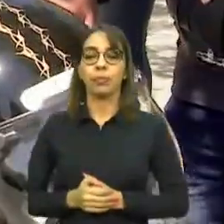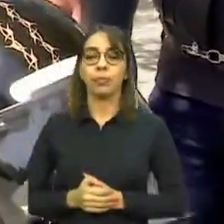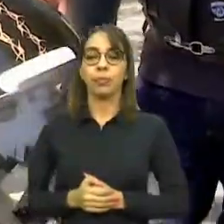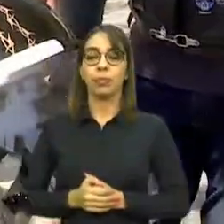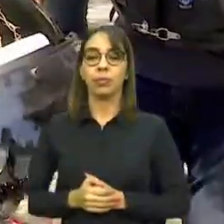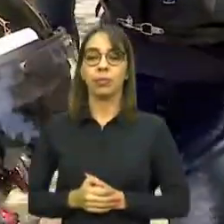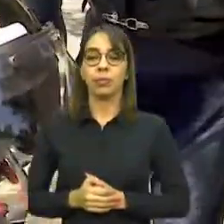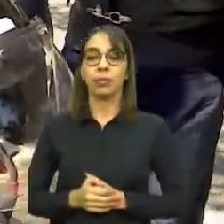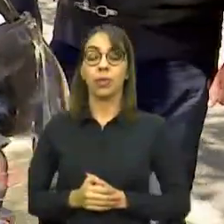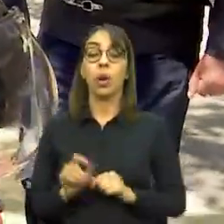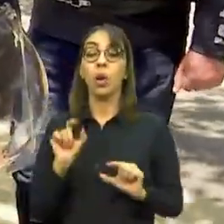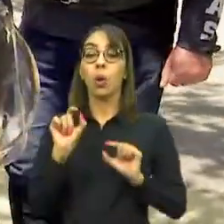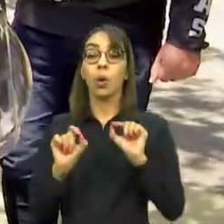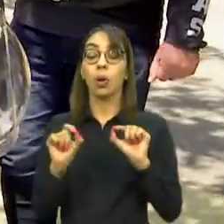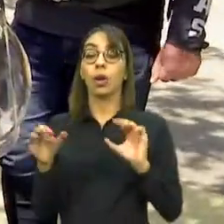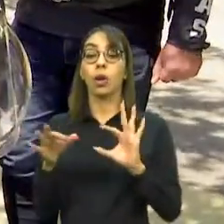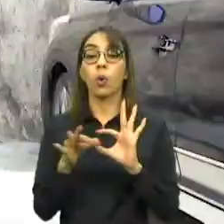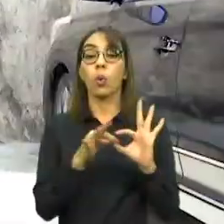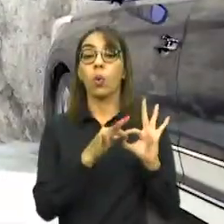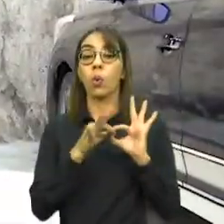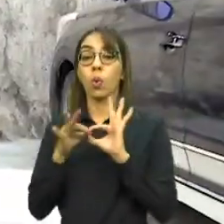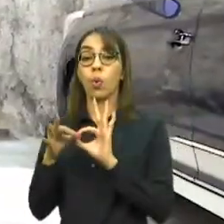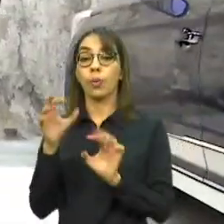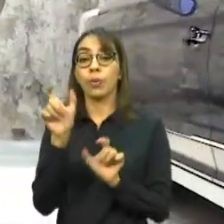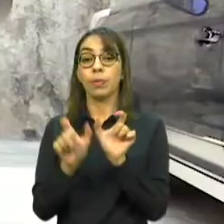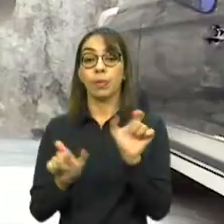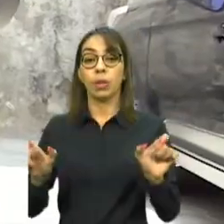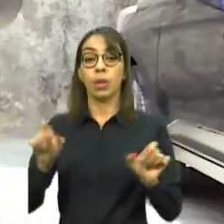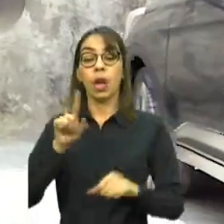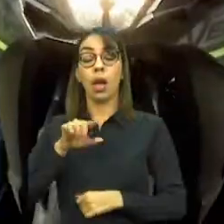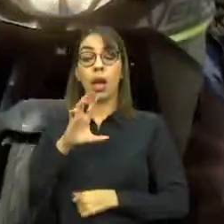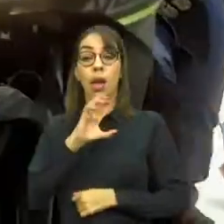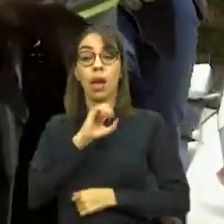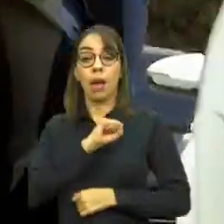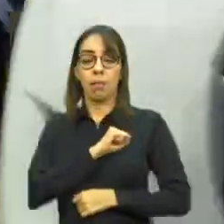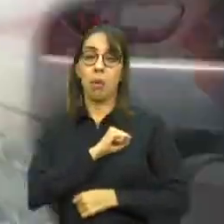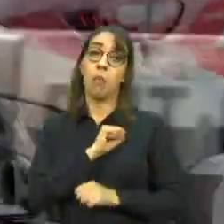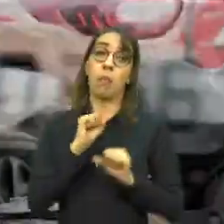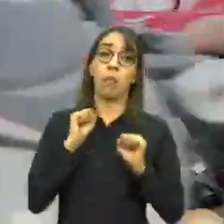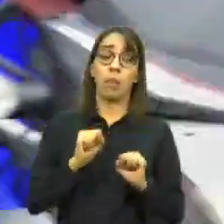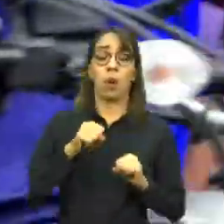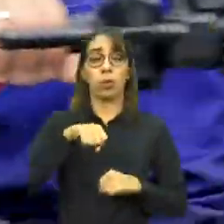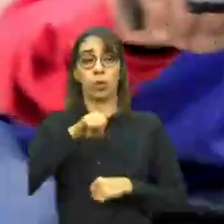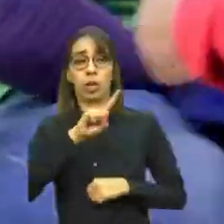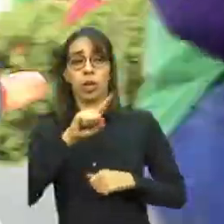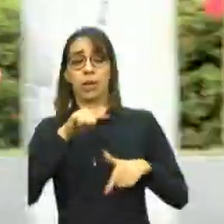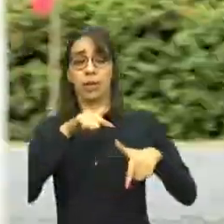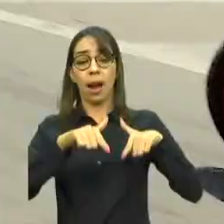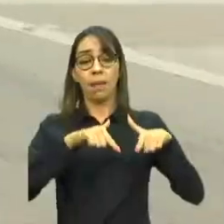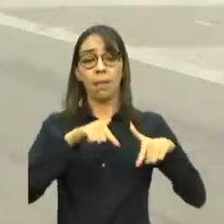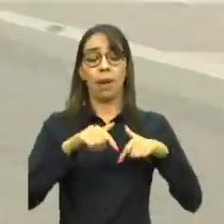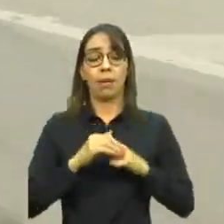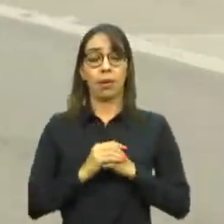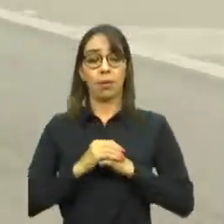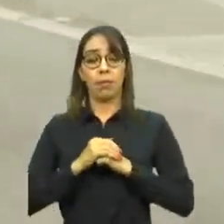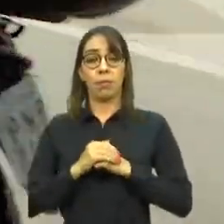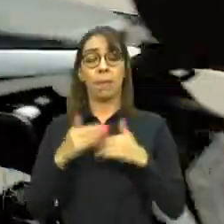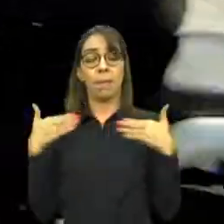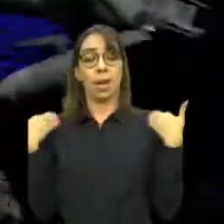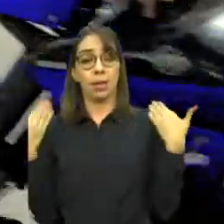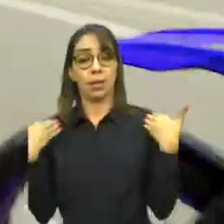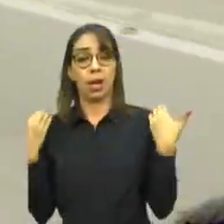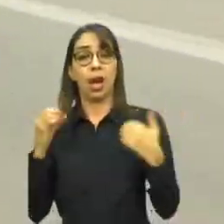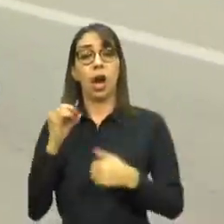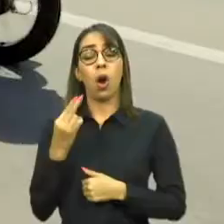Todos é a paixão pelas duas rodas, seja para ir ao trabalho ou passear, seja pela necessidade ou liberdade.